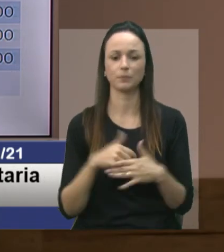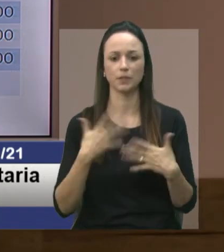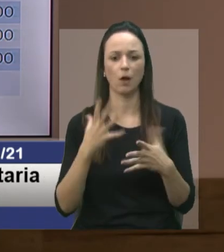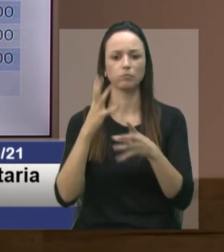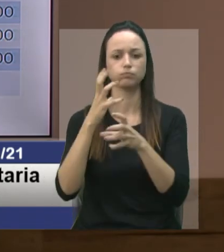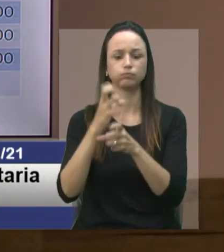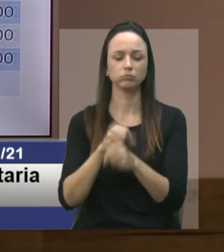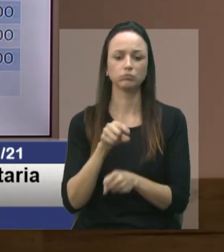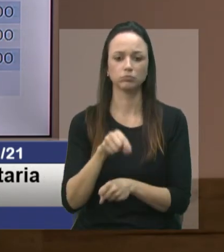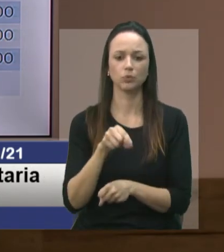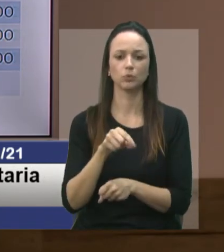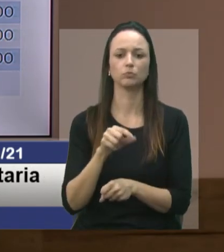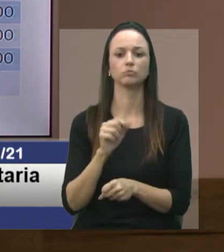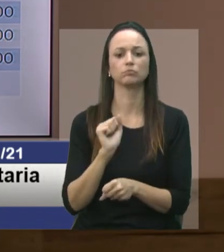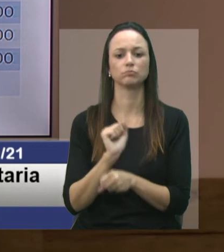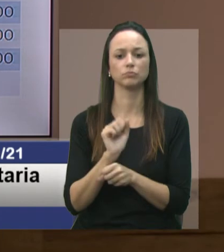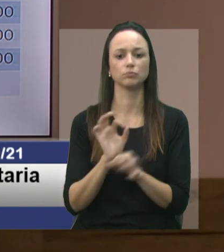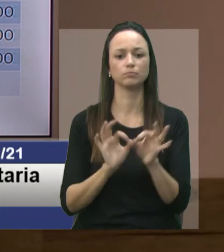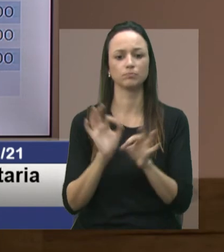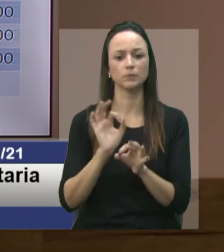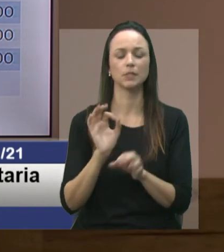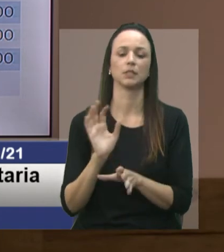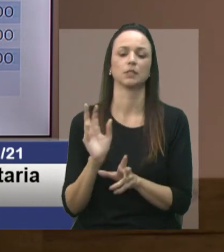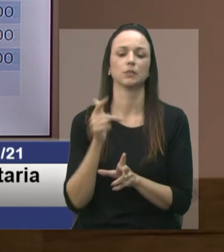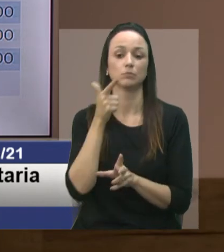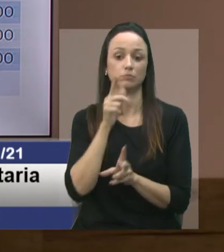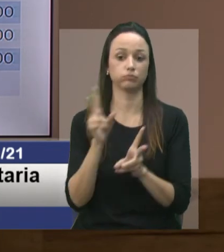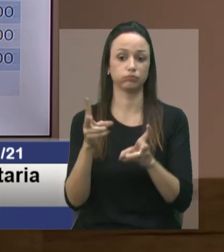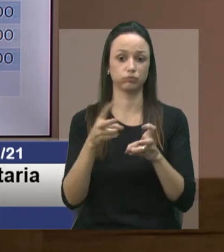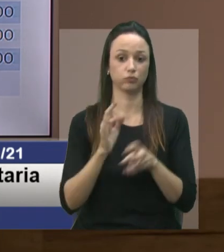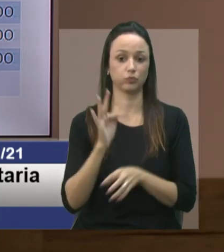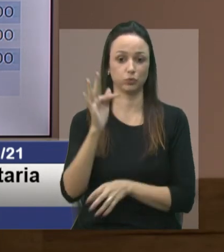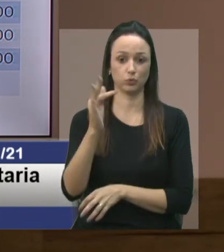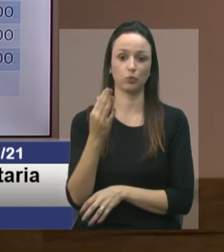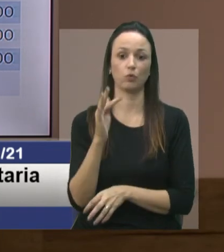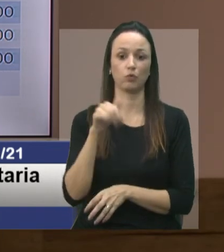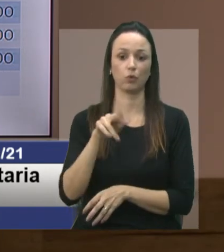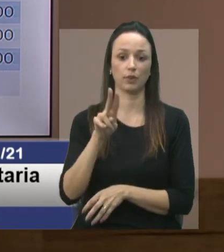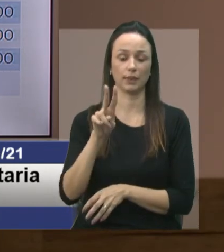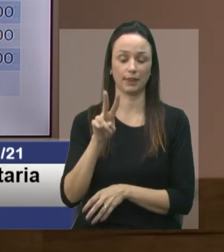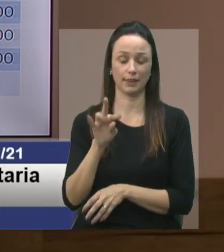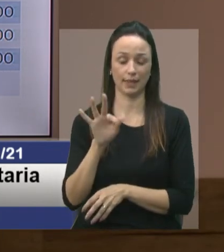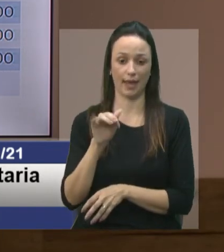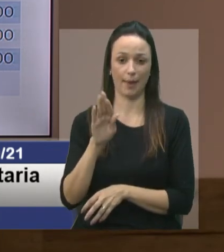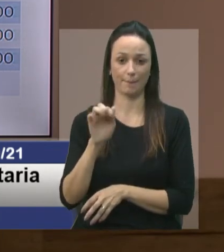valor total de deduções para a composição do Fundeb de